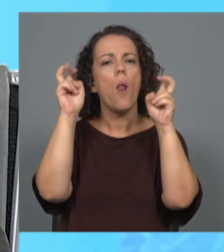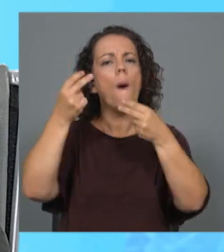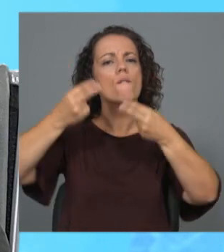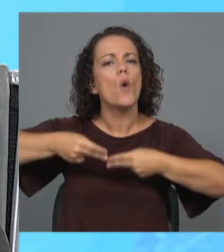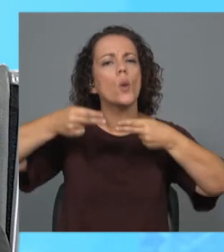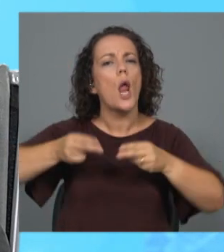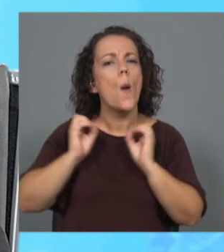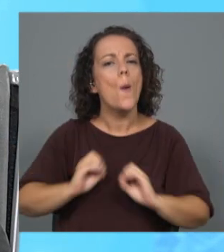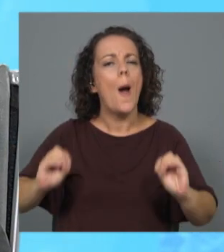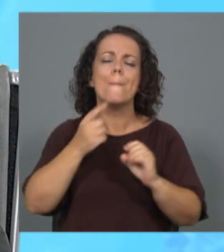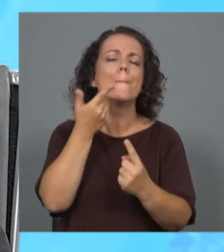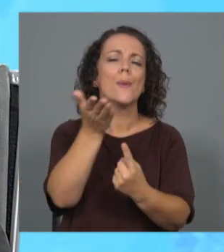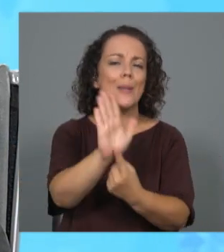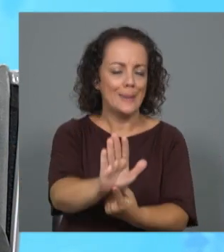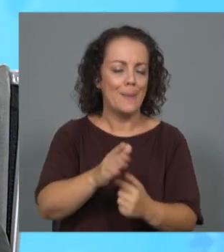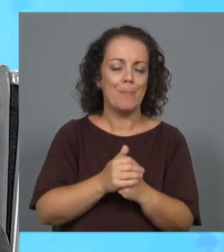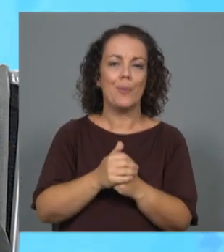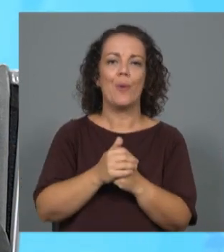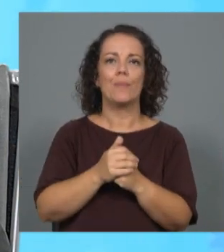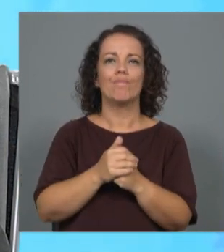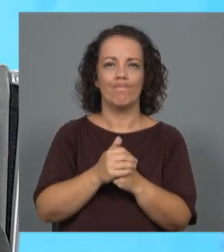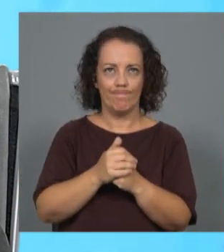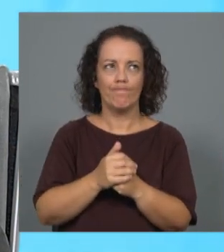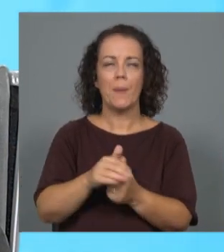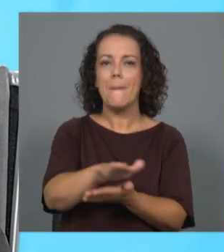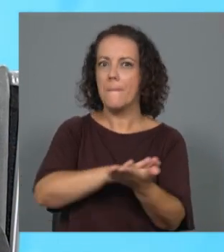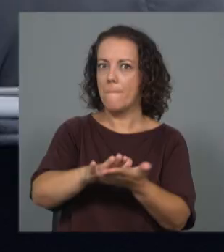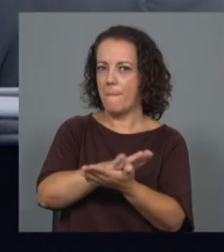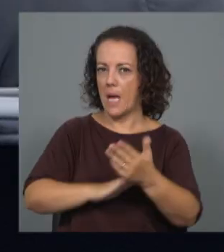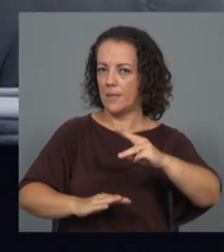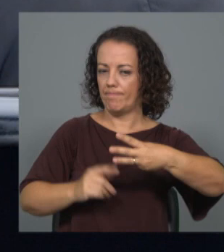o diálogo principalmente em três focos,